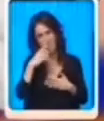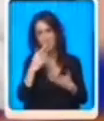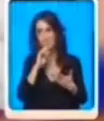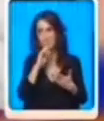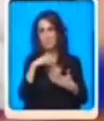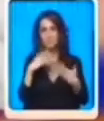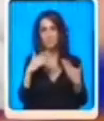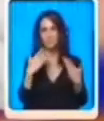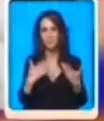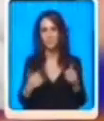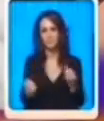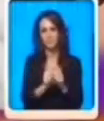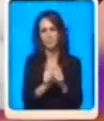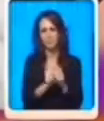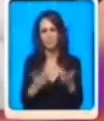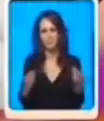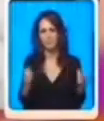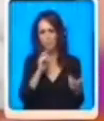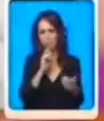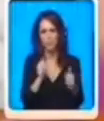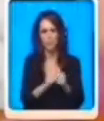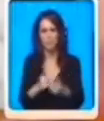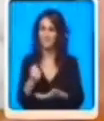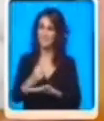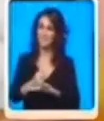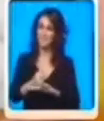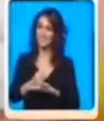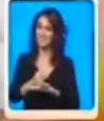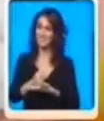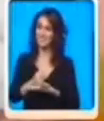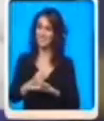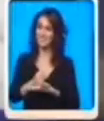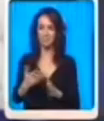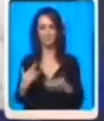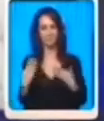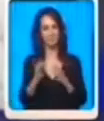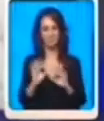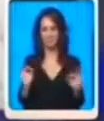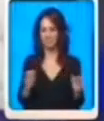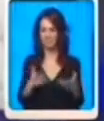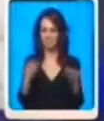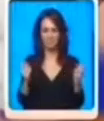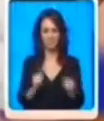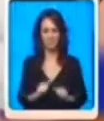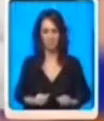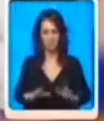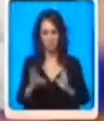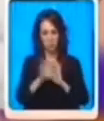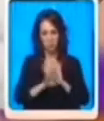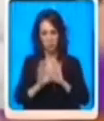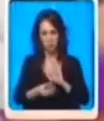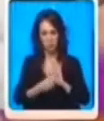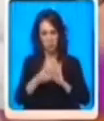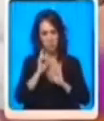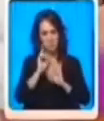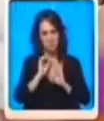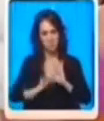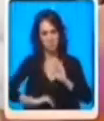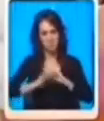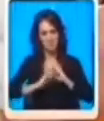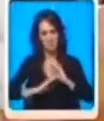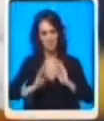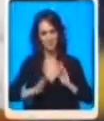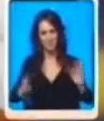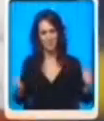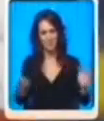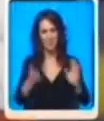fosse estar ao seu lado. Fazer de bibelô já é ótimo. Oh, para. Já, no currículo já é nota máxima. Então ficou a fazer